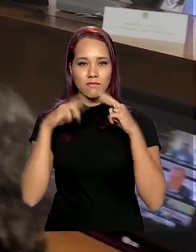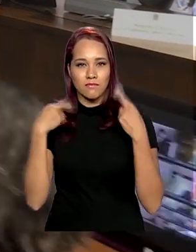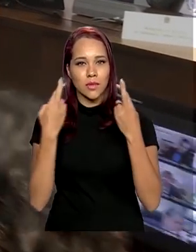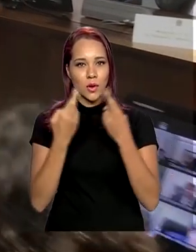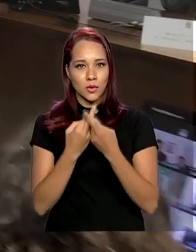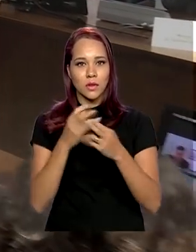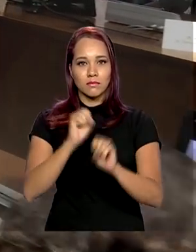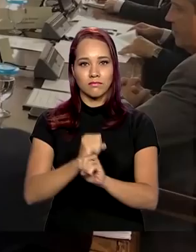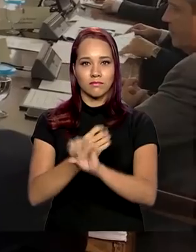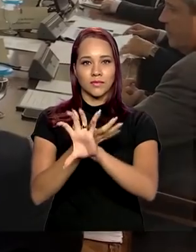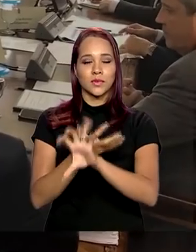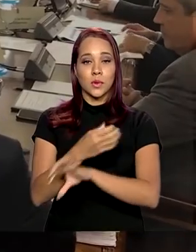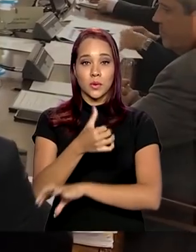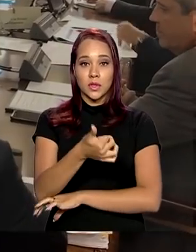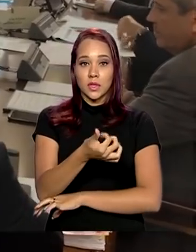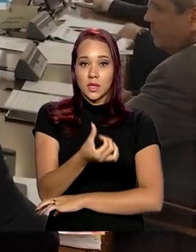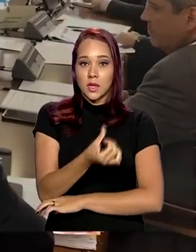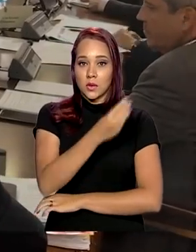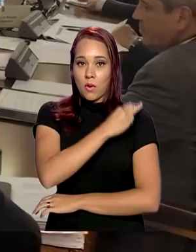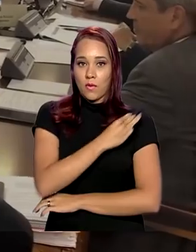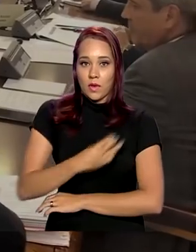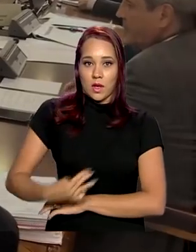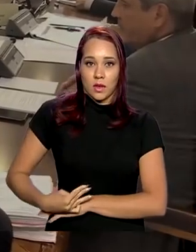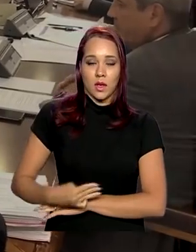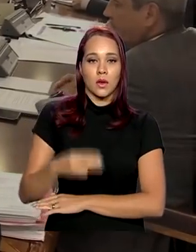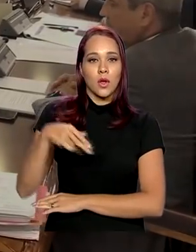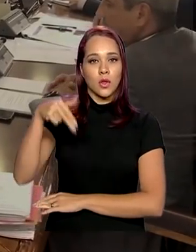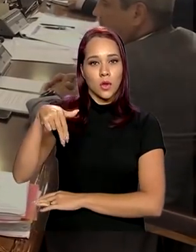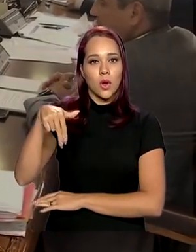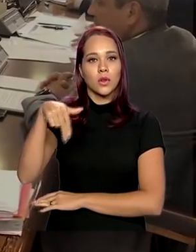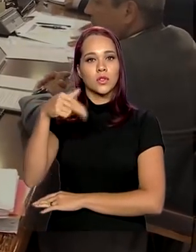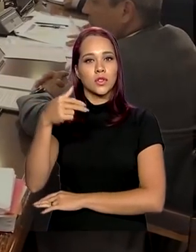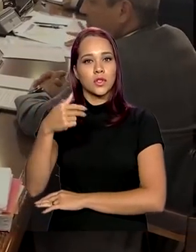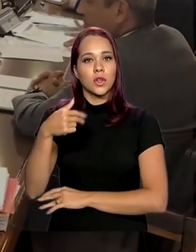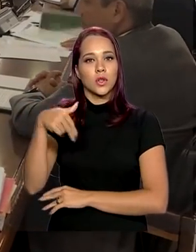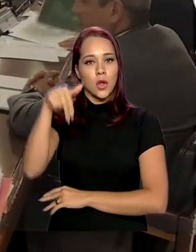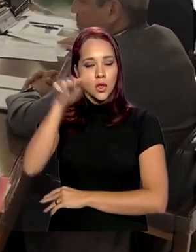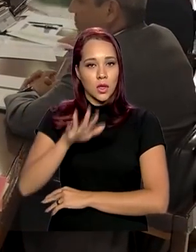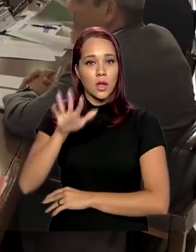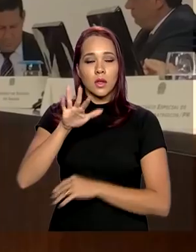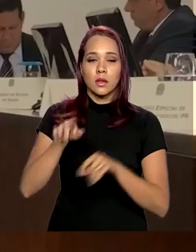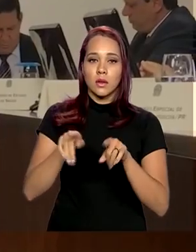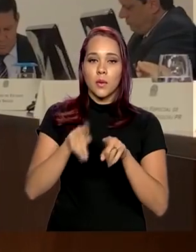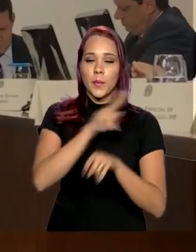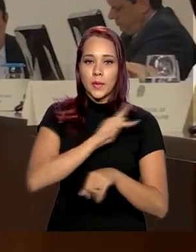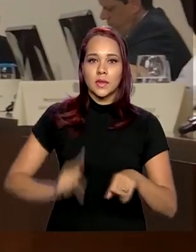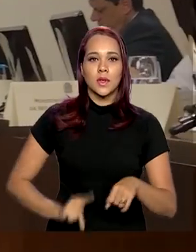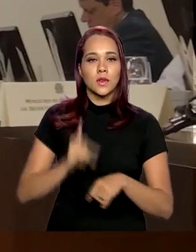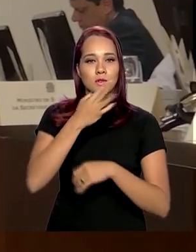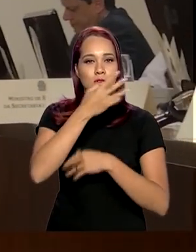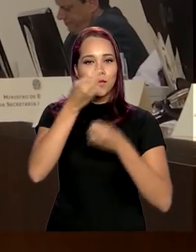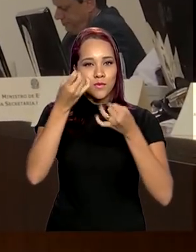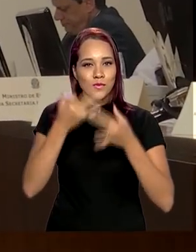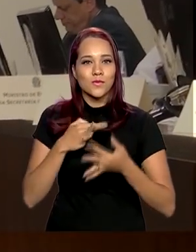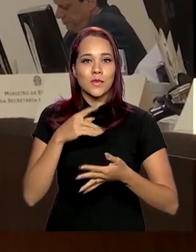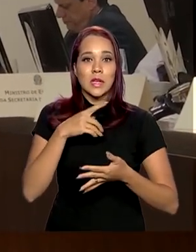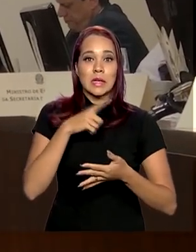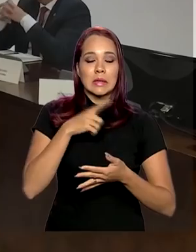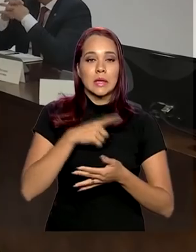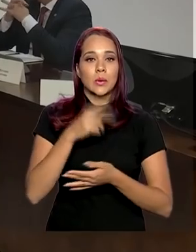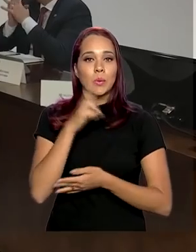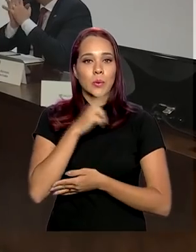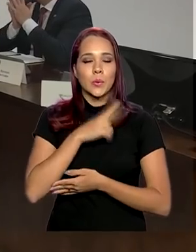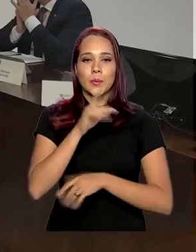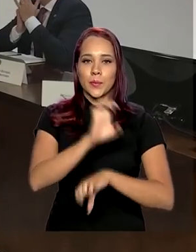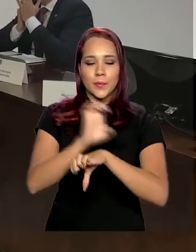videoconferência com 16 governadores das regiões Norte e Nordeste, o presidente Jair Bolsonaro anunciou medidas de socorro para